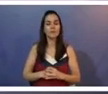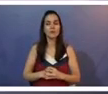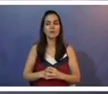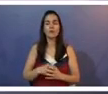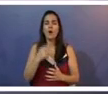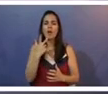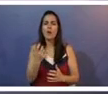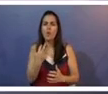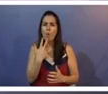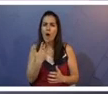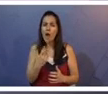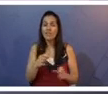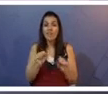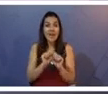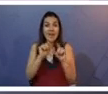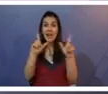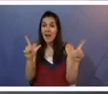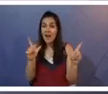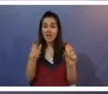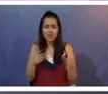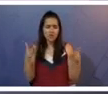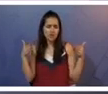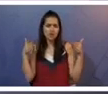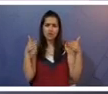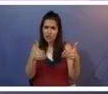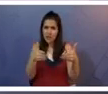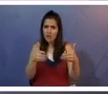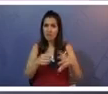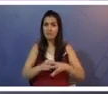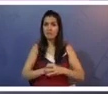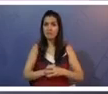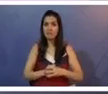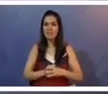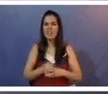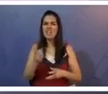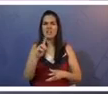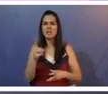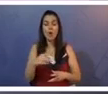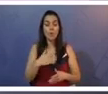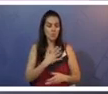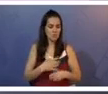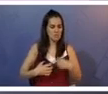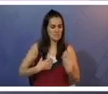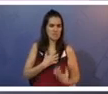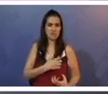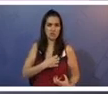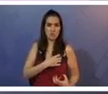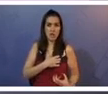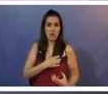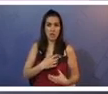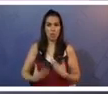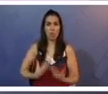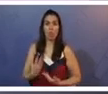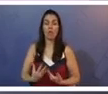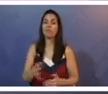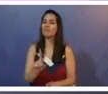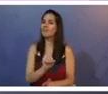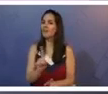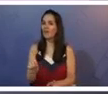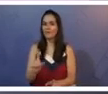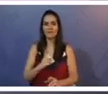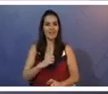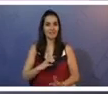escrita clara e direta, sem envolvimento emocional. Então, quem escreveu